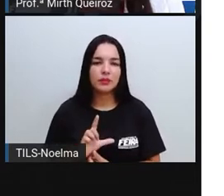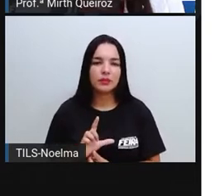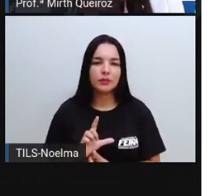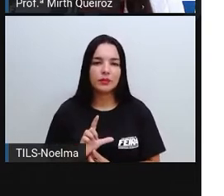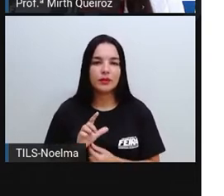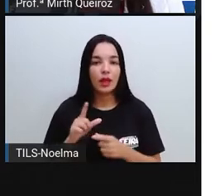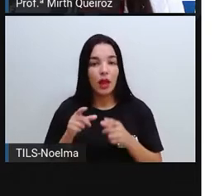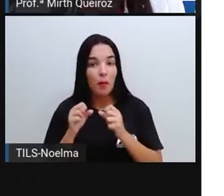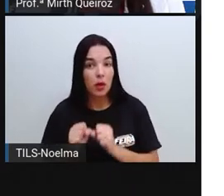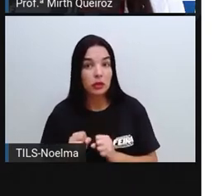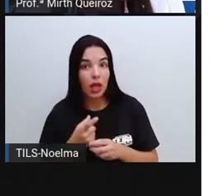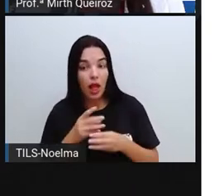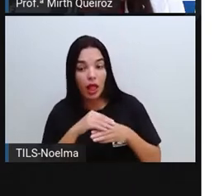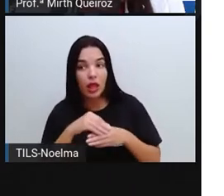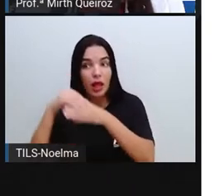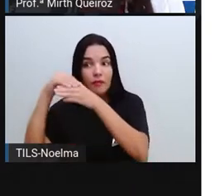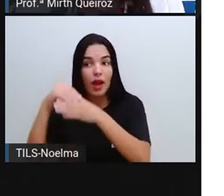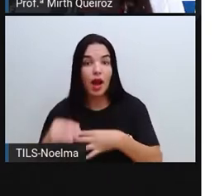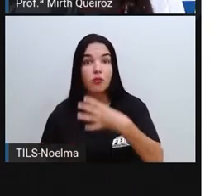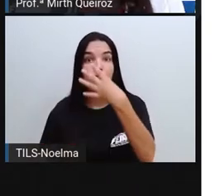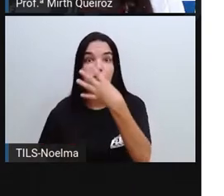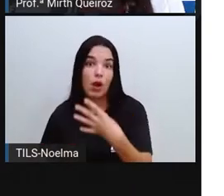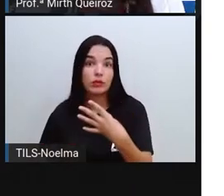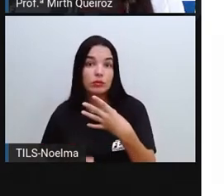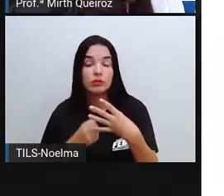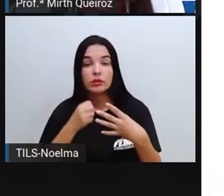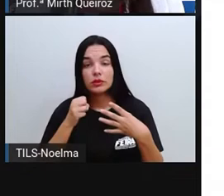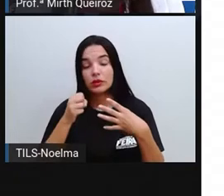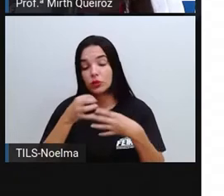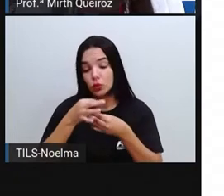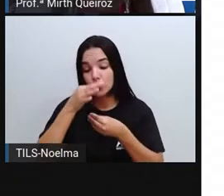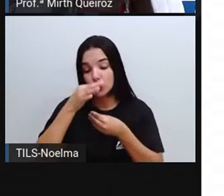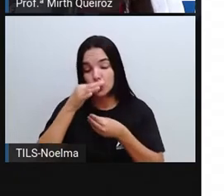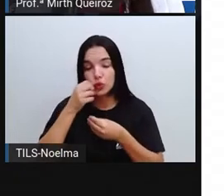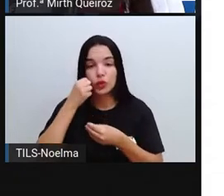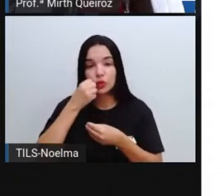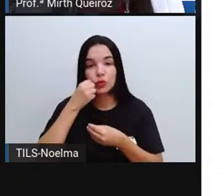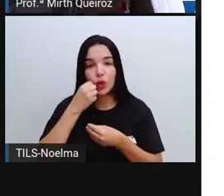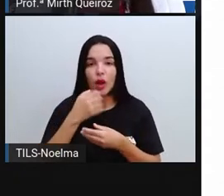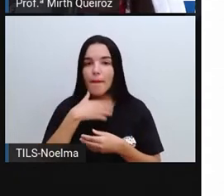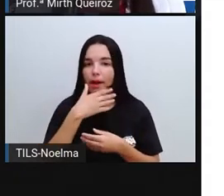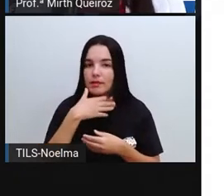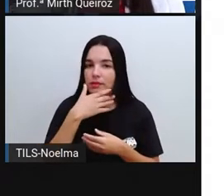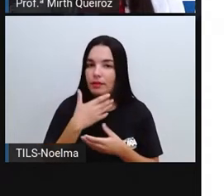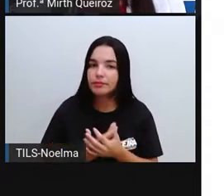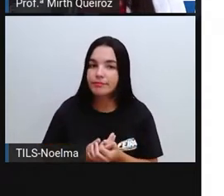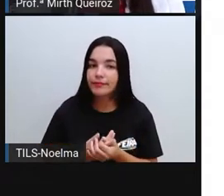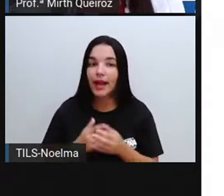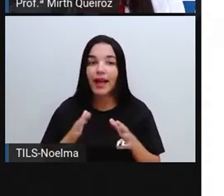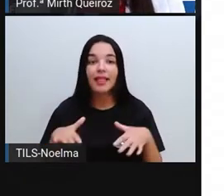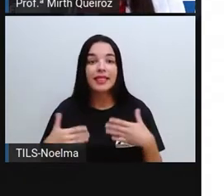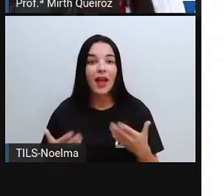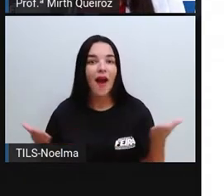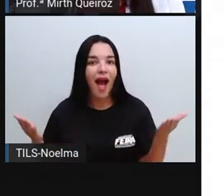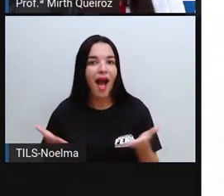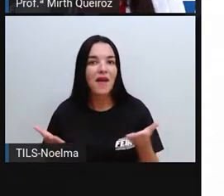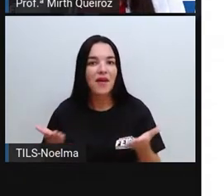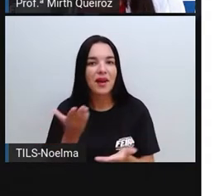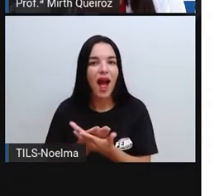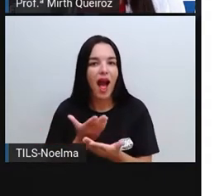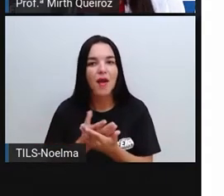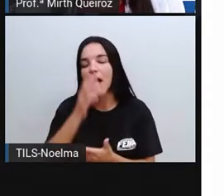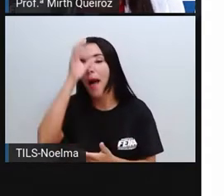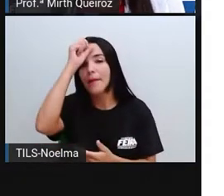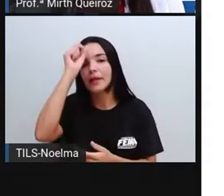litro Então ela pode levar quatro caixas de suco de maçã hoje nessa aula então a gente